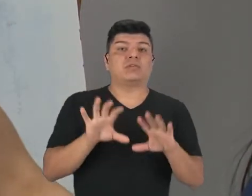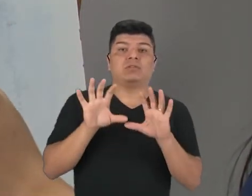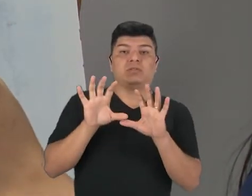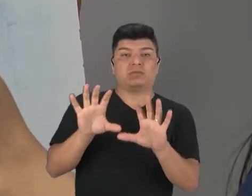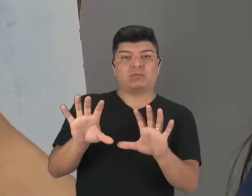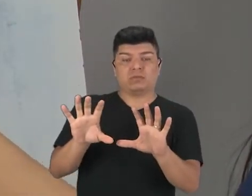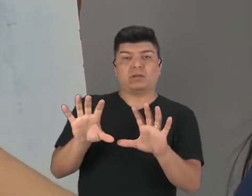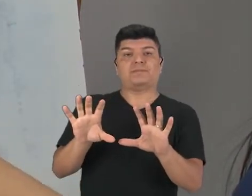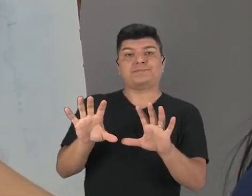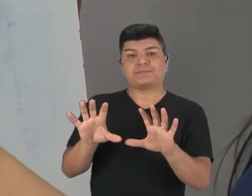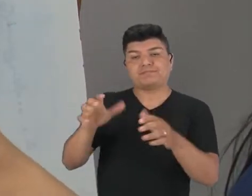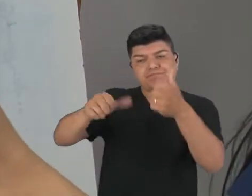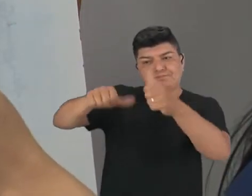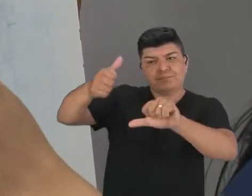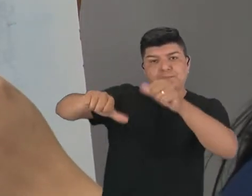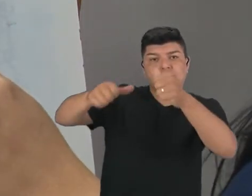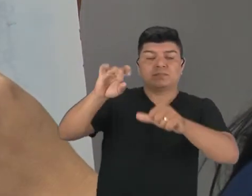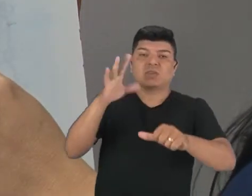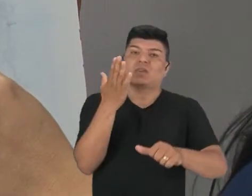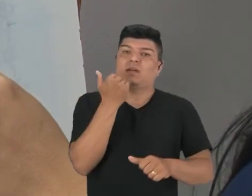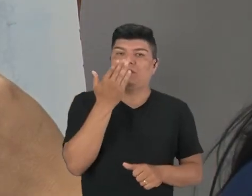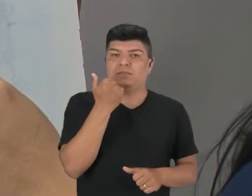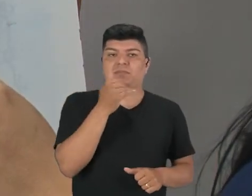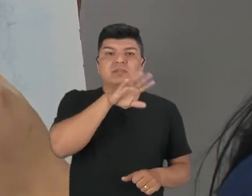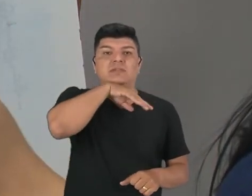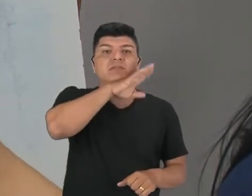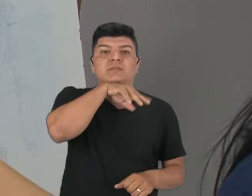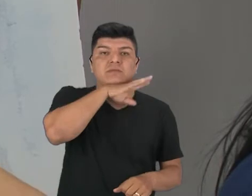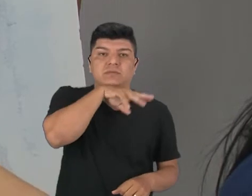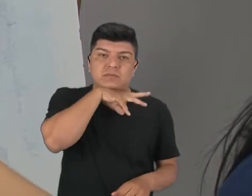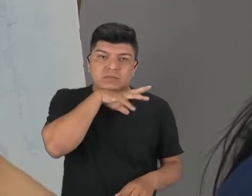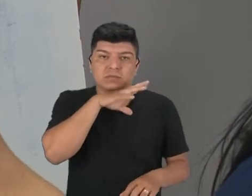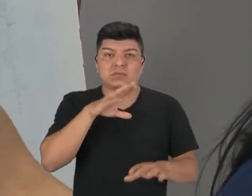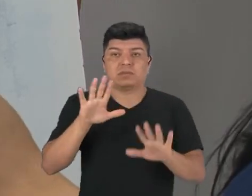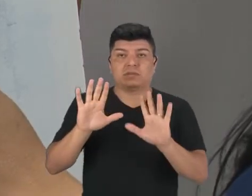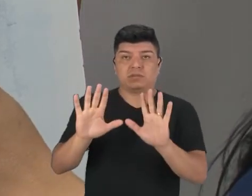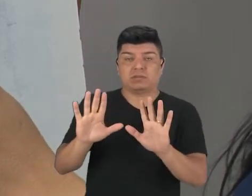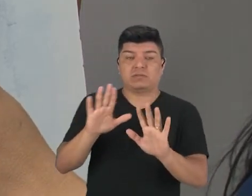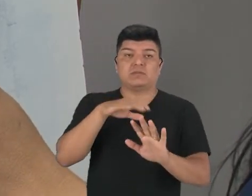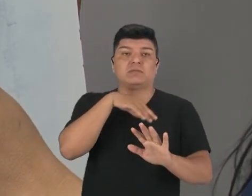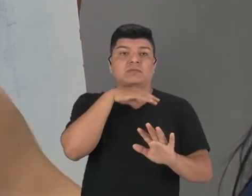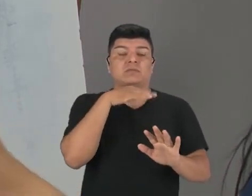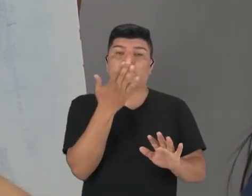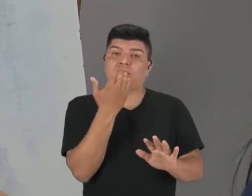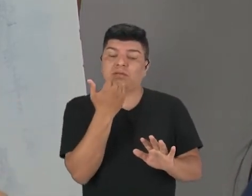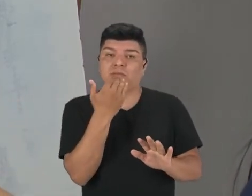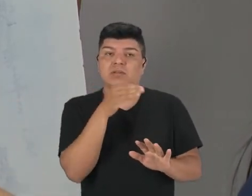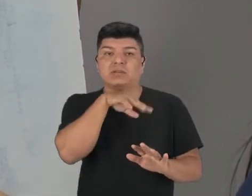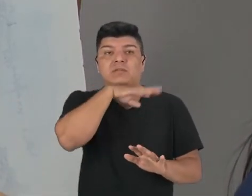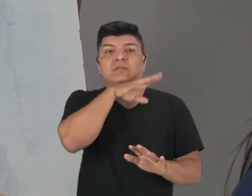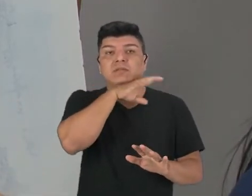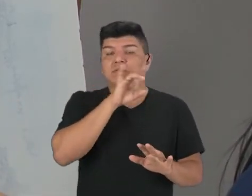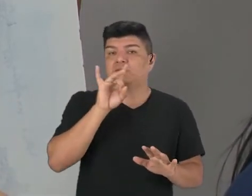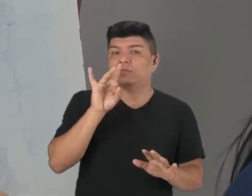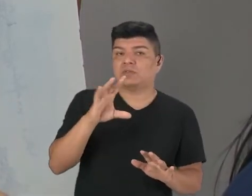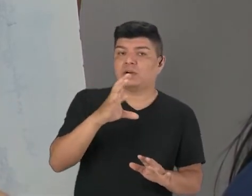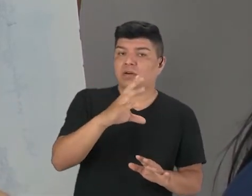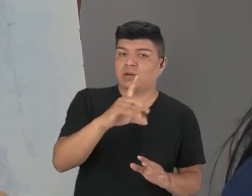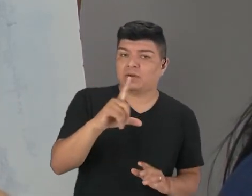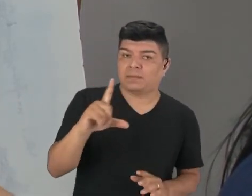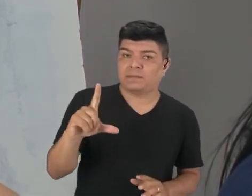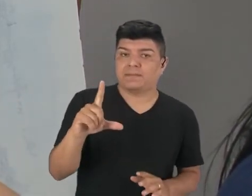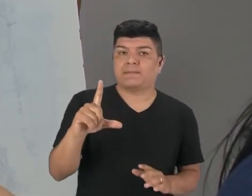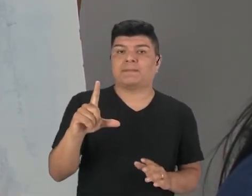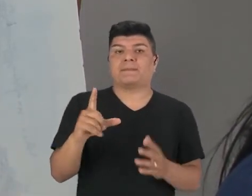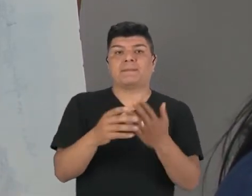aqui, ó, eu vou analisar a alimentação dos animais. E de acordo com a alimentação dos animais, eles são apenas classificados